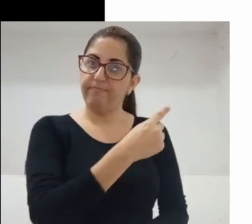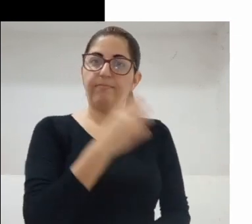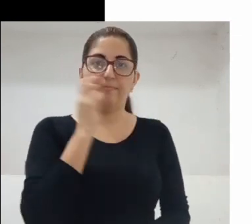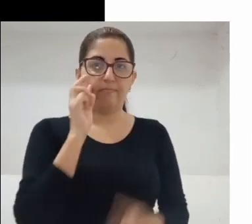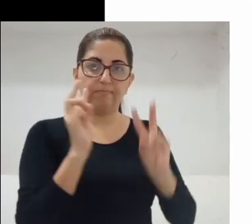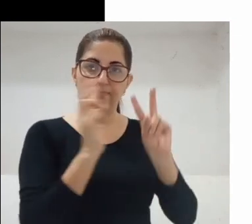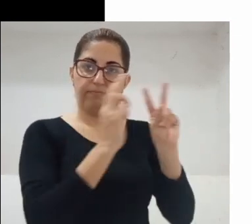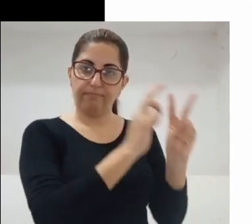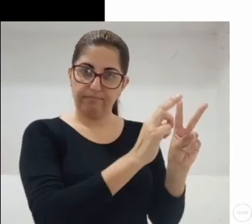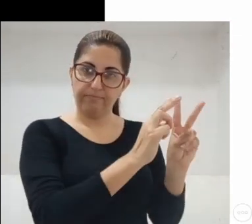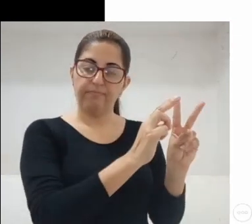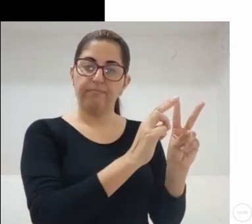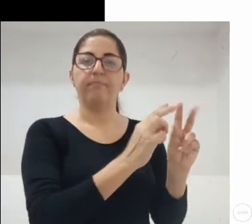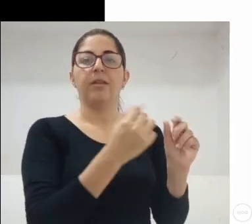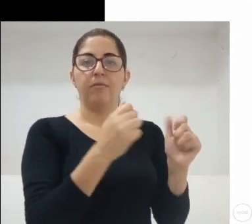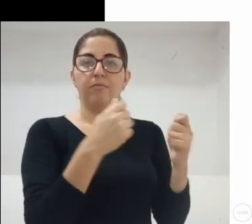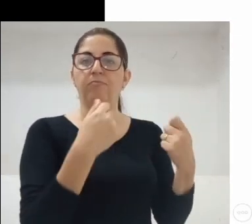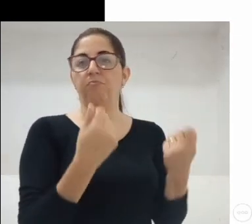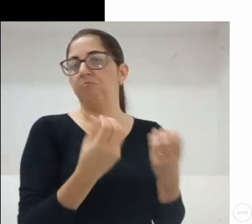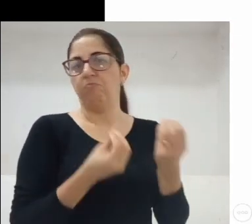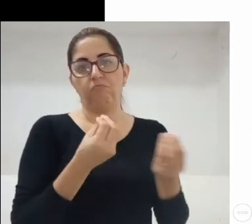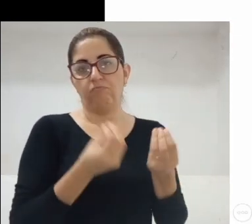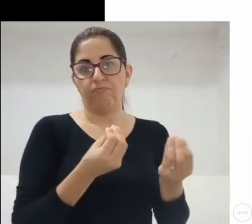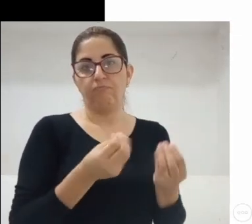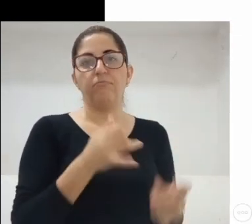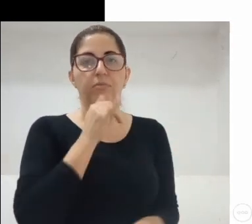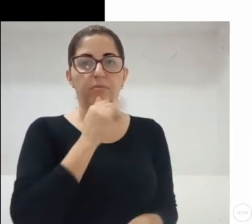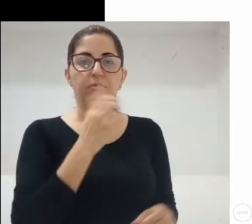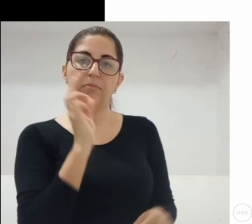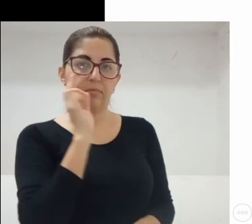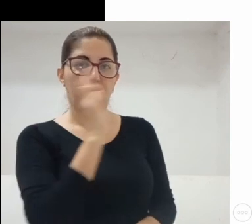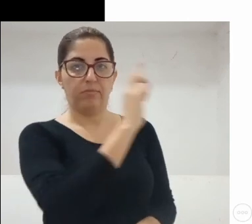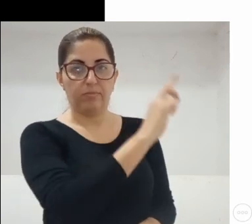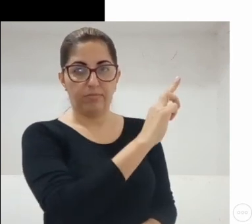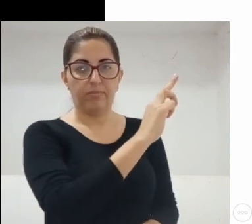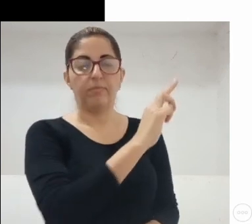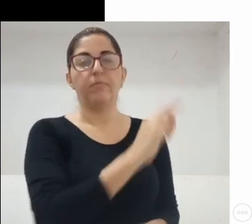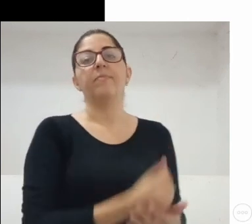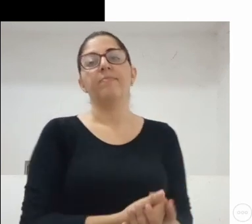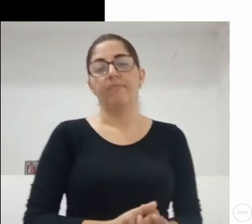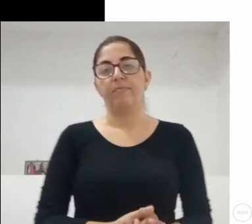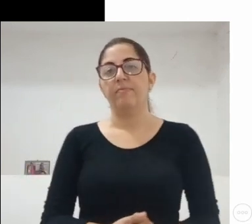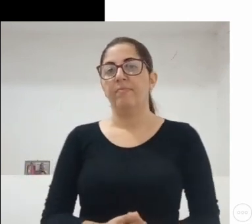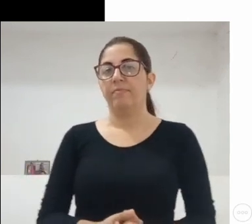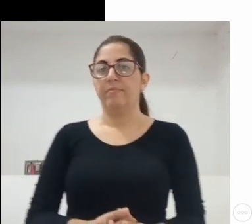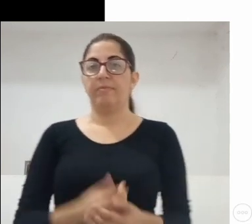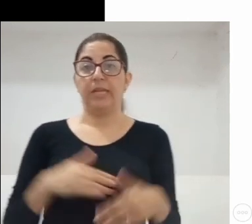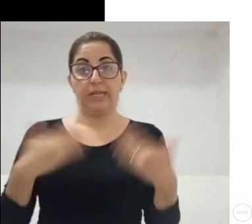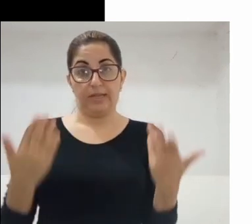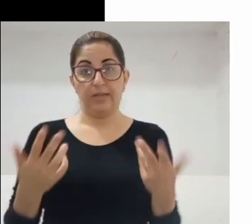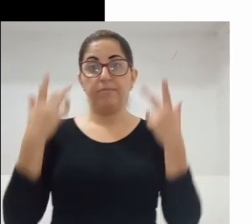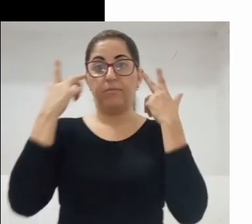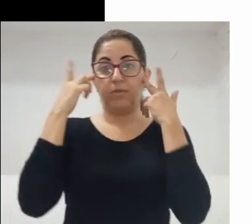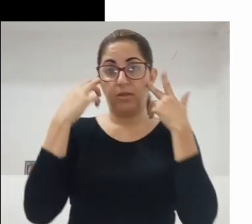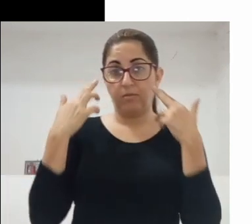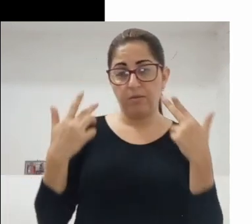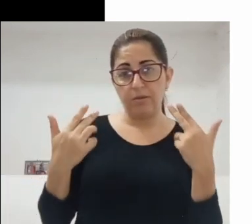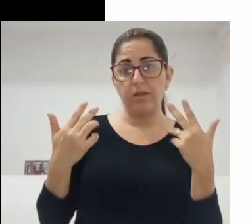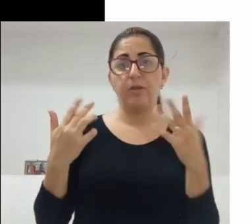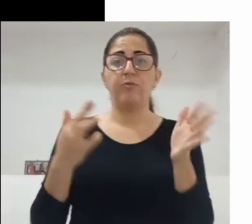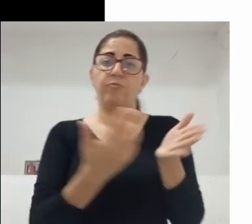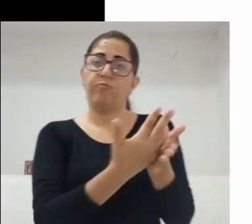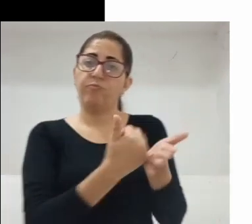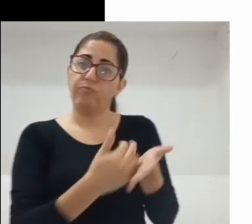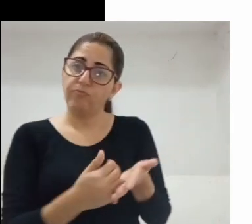exemplo de uma folha de desenho com a legenda e com alguns desenhos aqui dispostos nele, né?